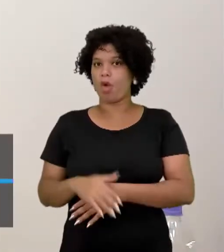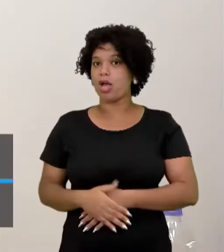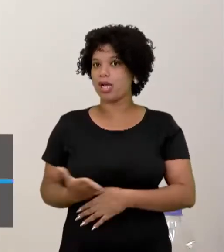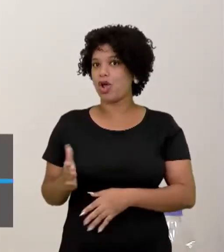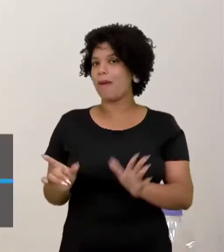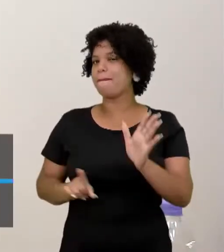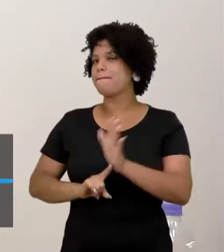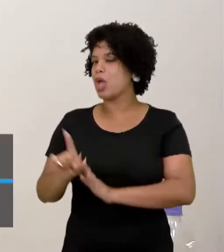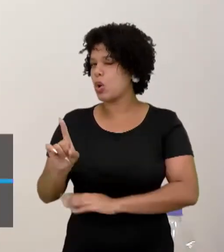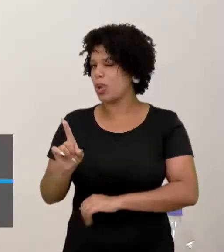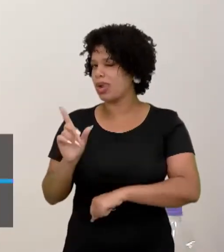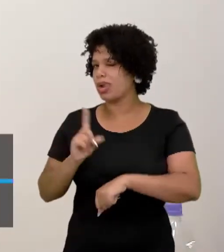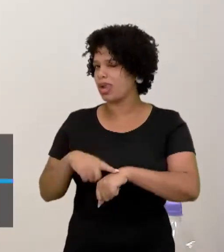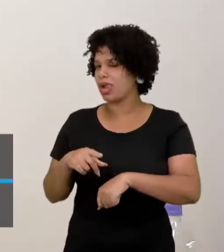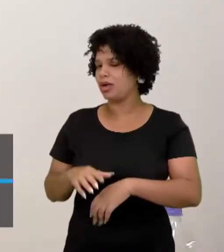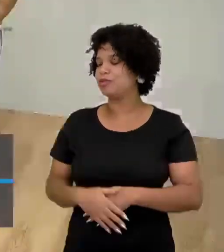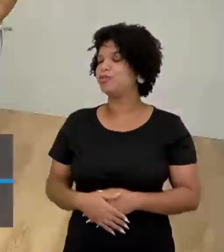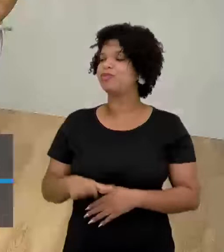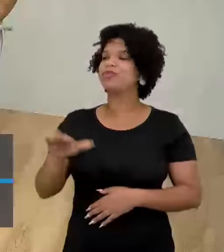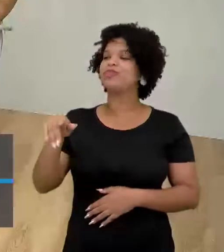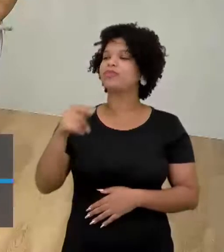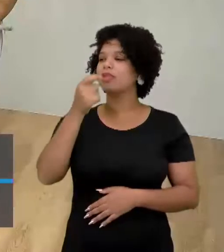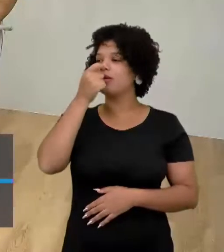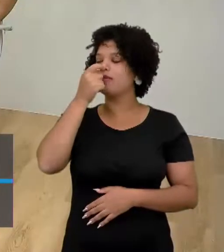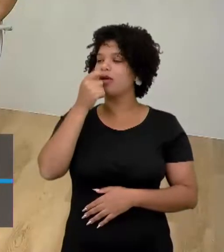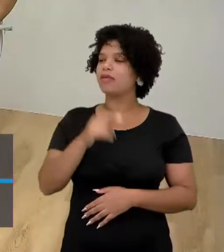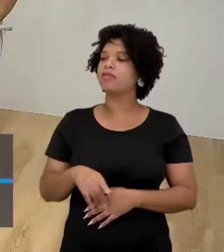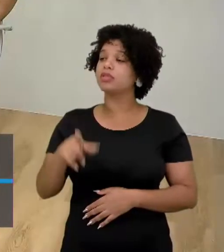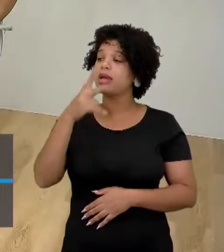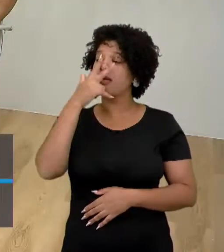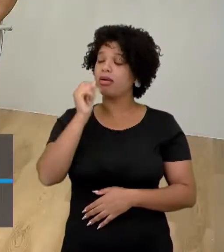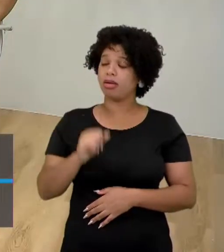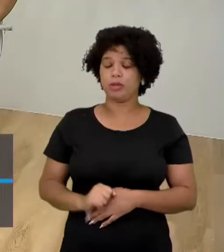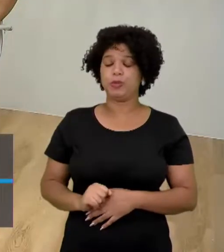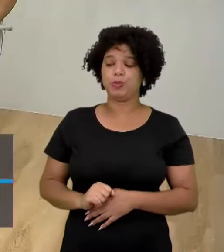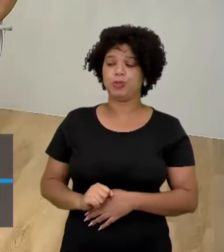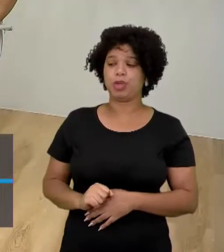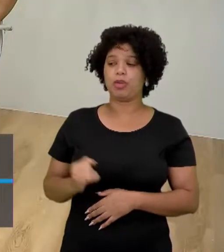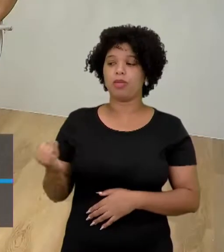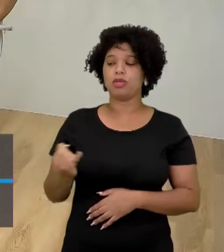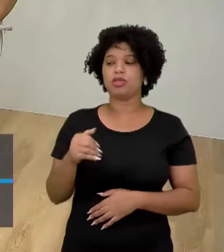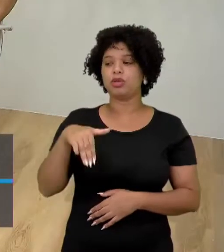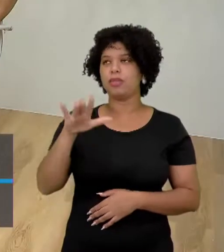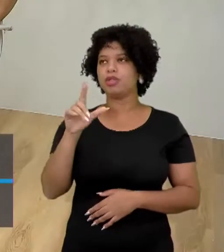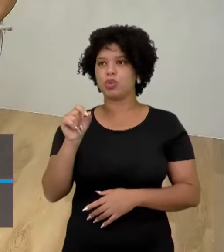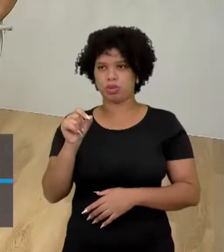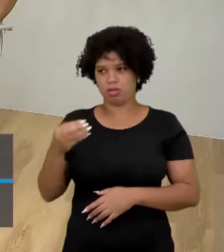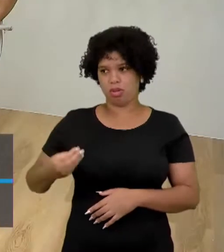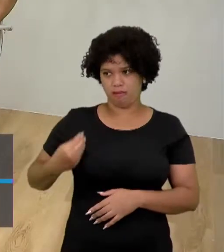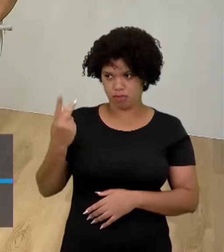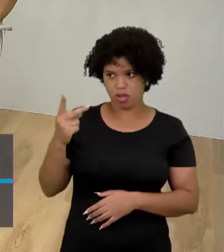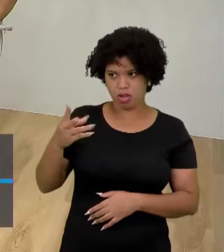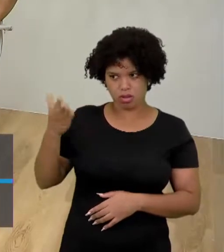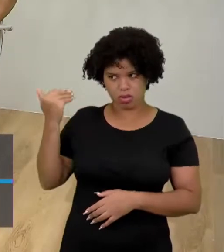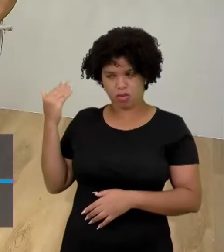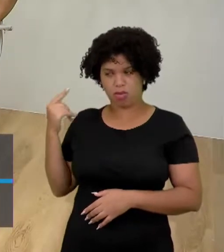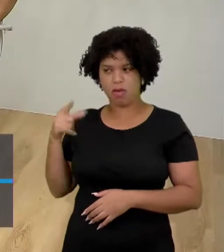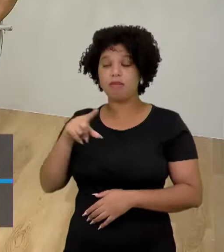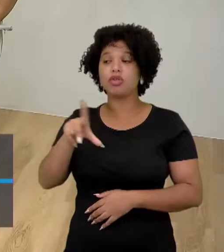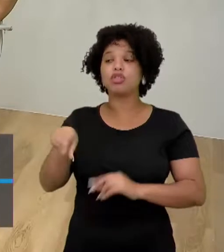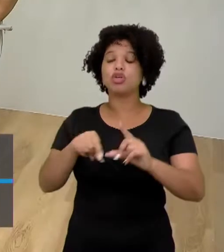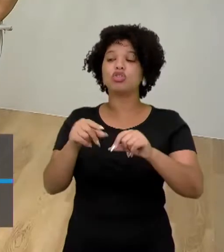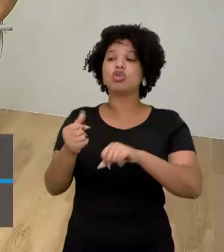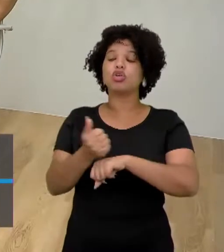saia justa, vou perguntar para a Fabi, o que é mais importante? Aliás, o que foi mais importante na sua